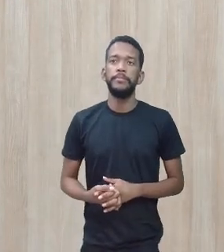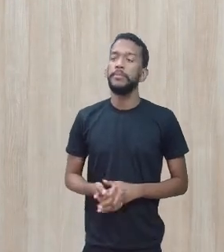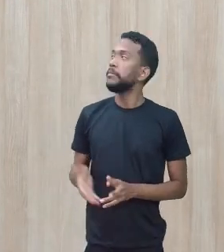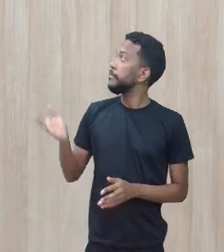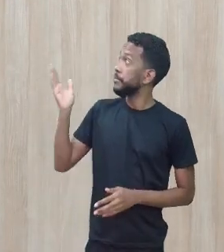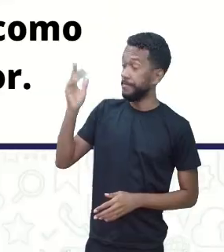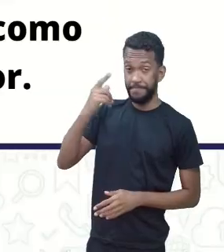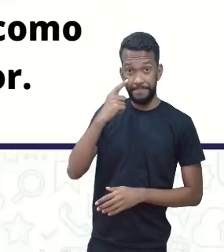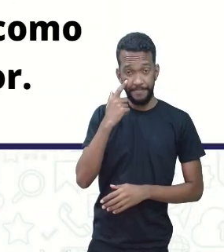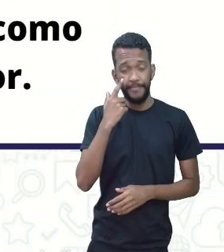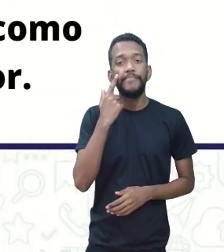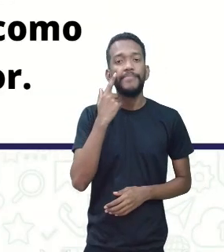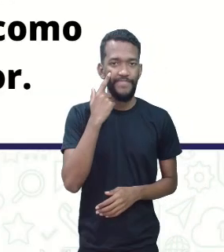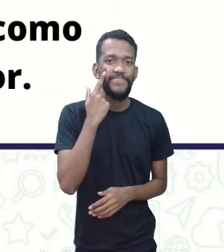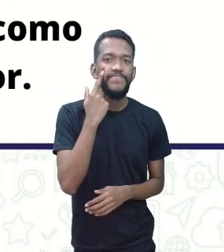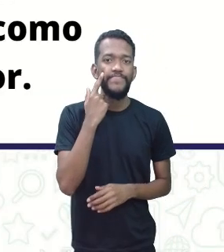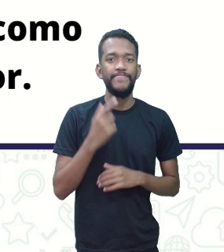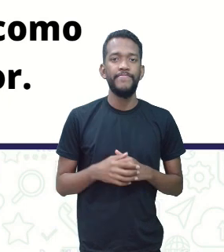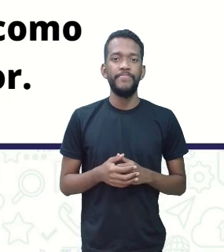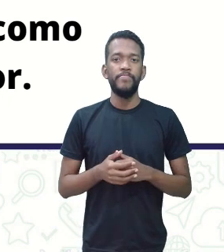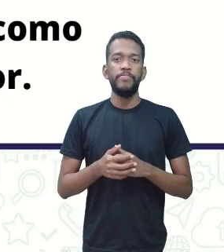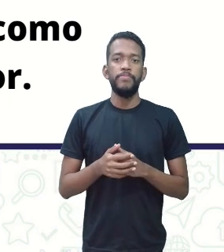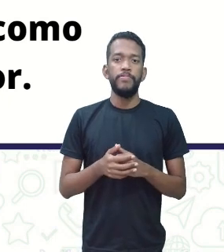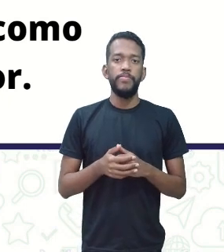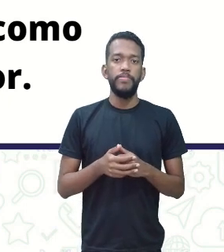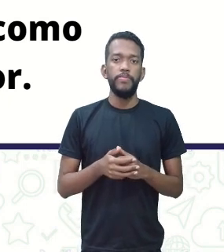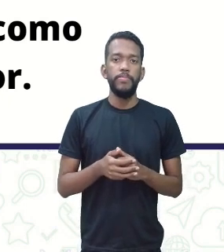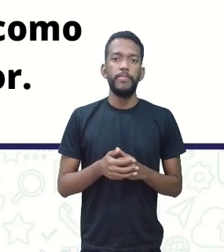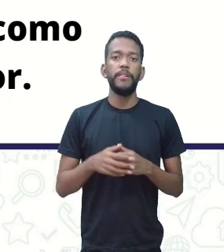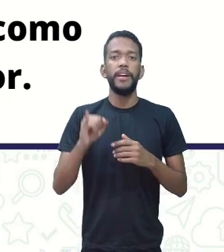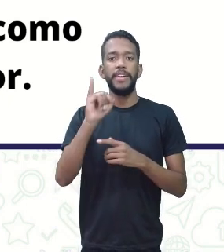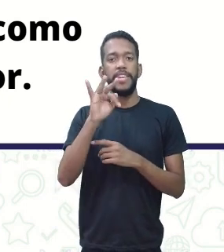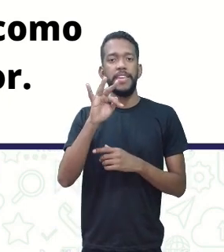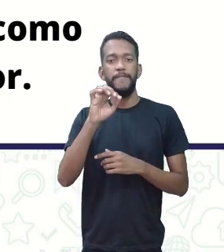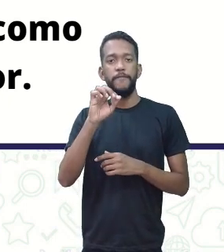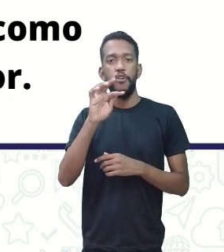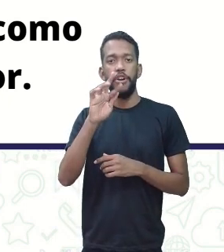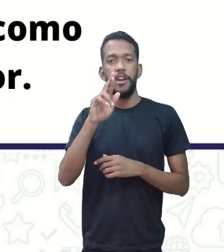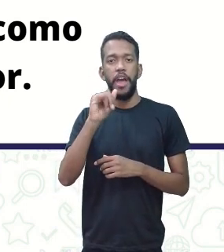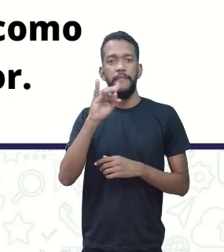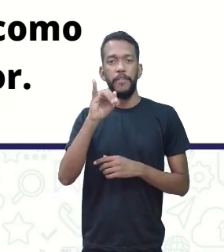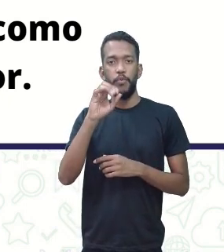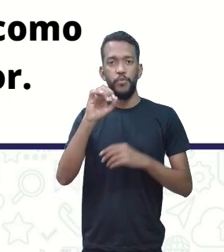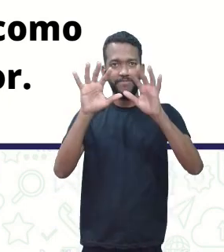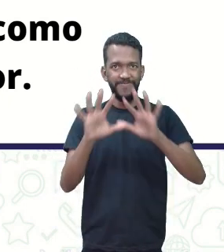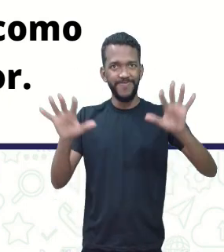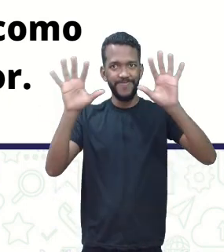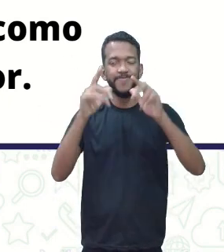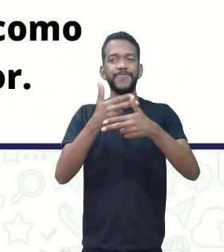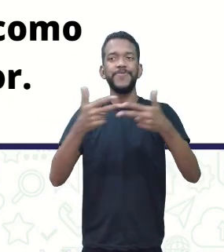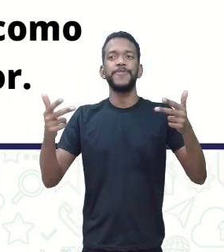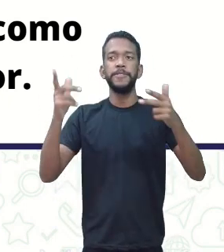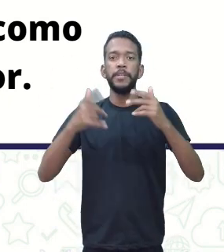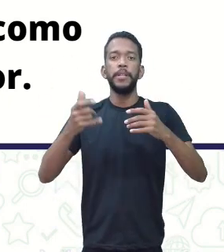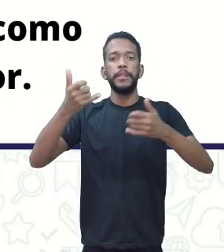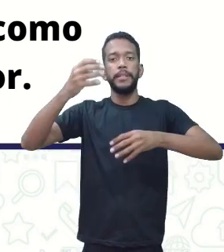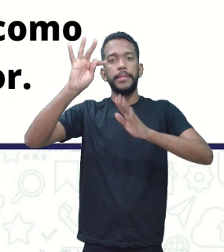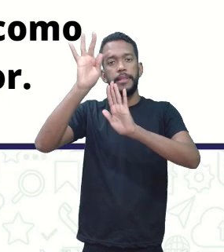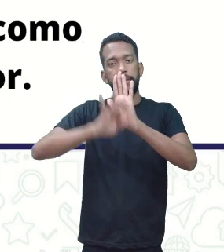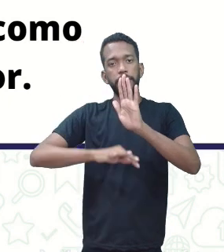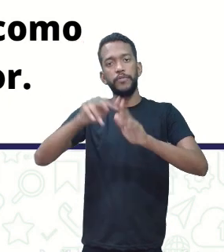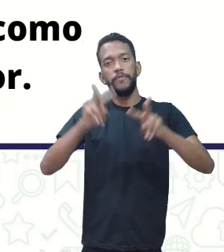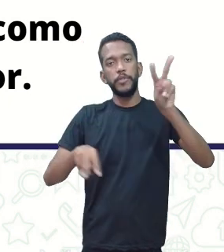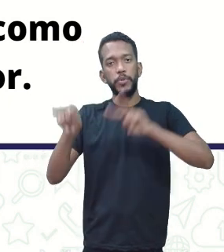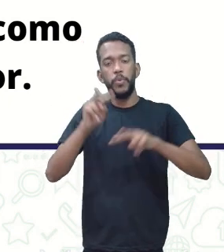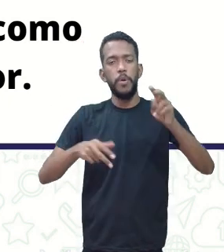Os infográficos são textos visuais explicativos e informativos, associados a elementos não verbais, tais